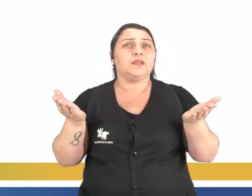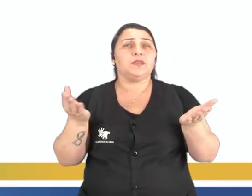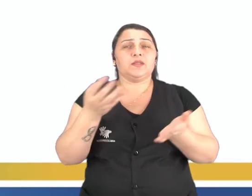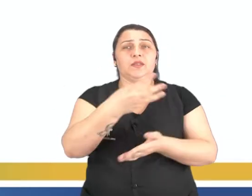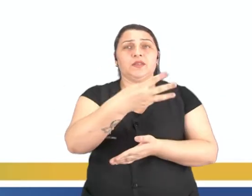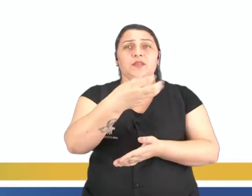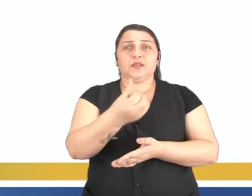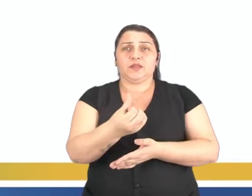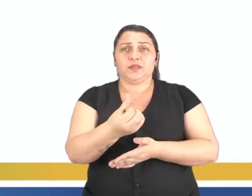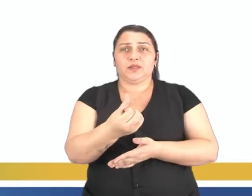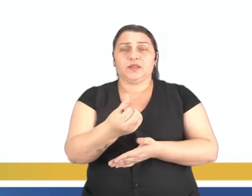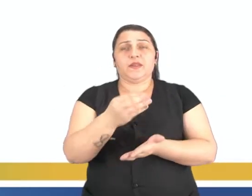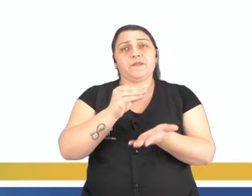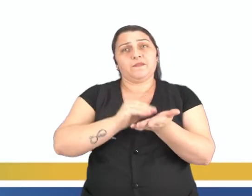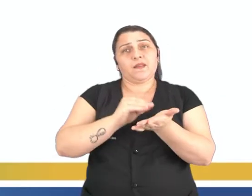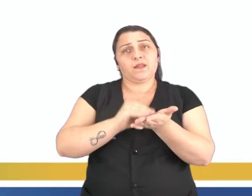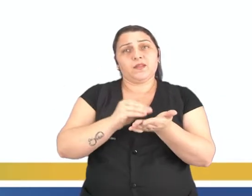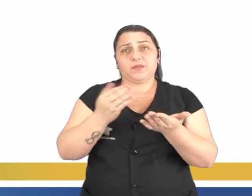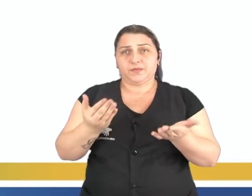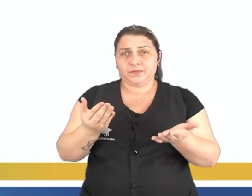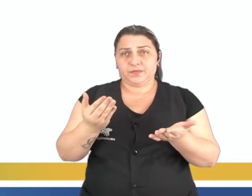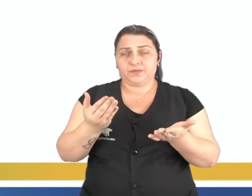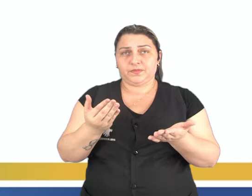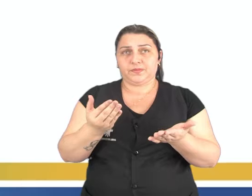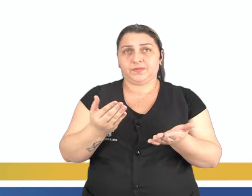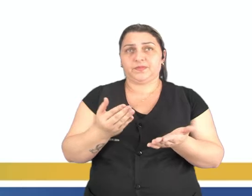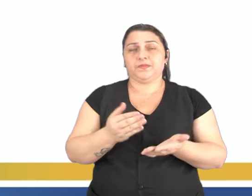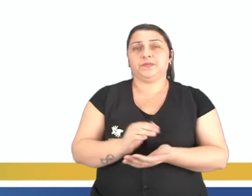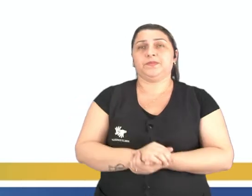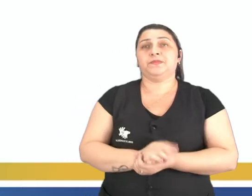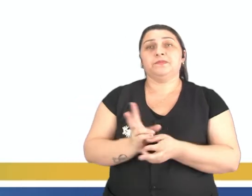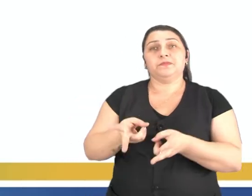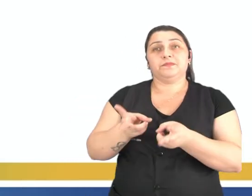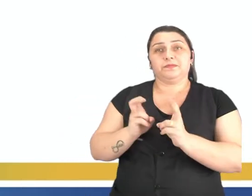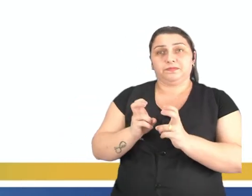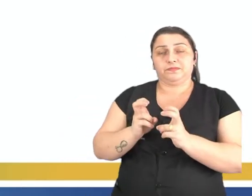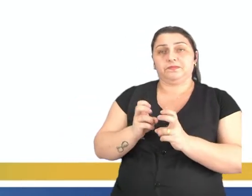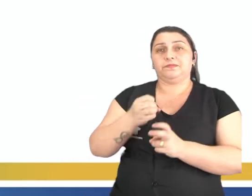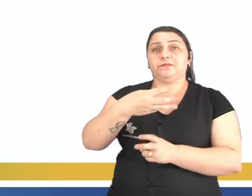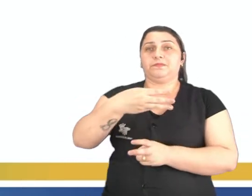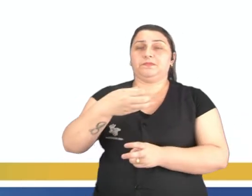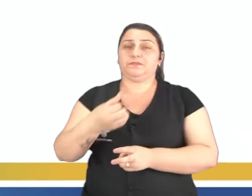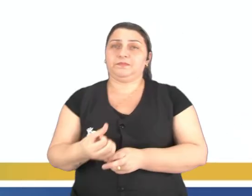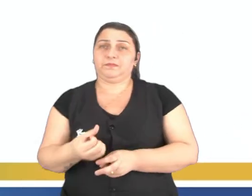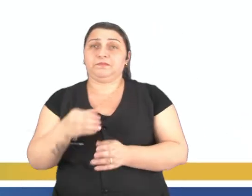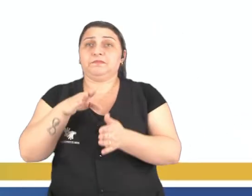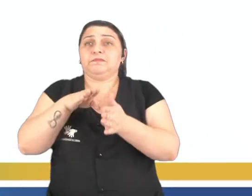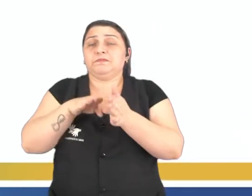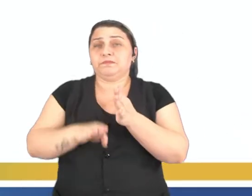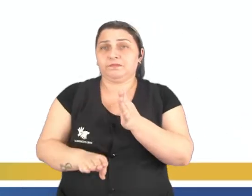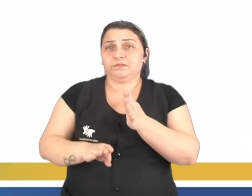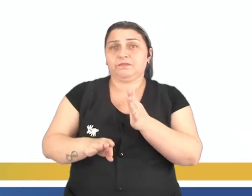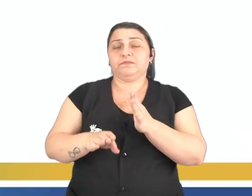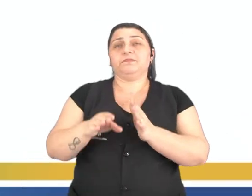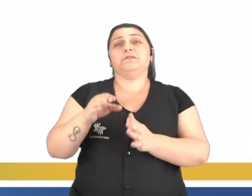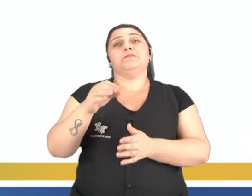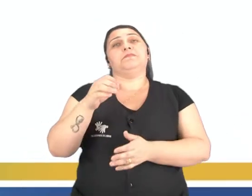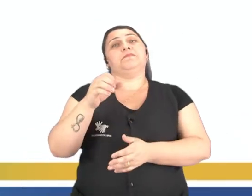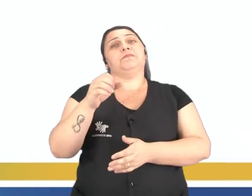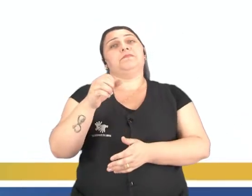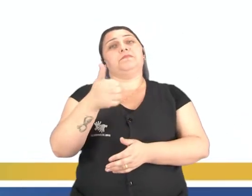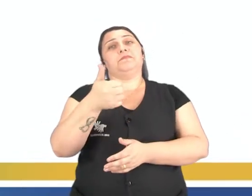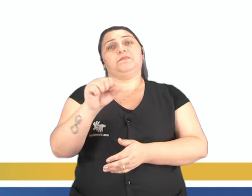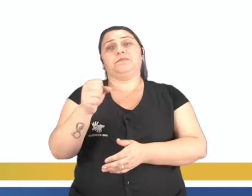subtração, o resultado dá 36. Perceba, pessoal, que esse 36 é menor que 180 e